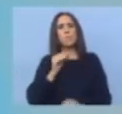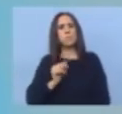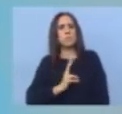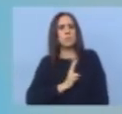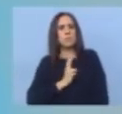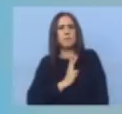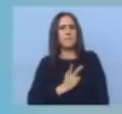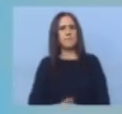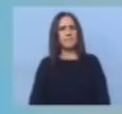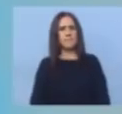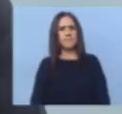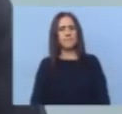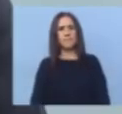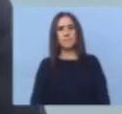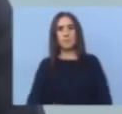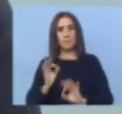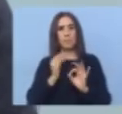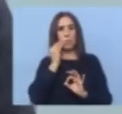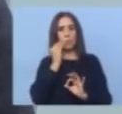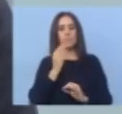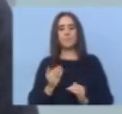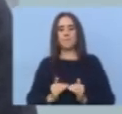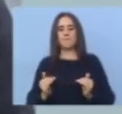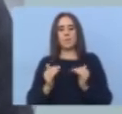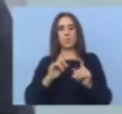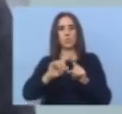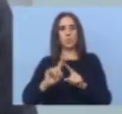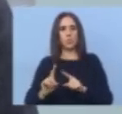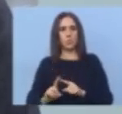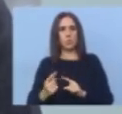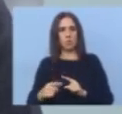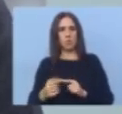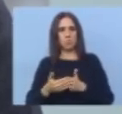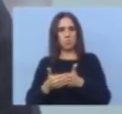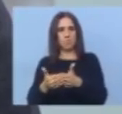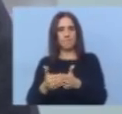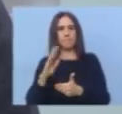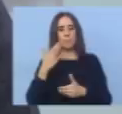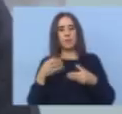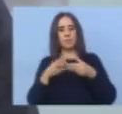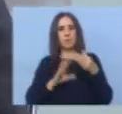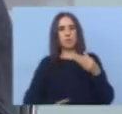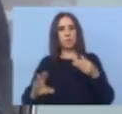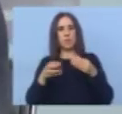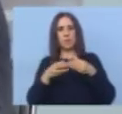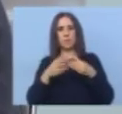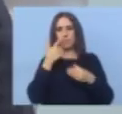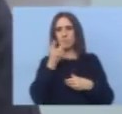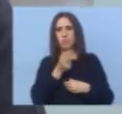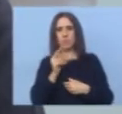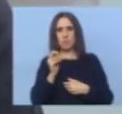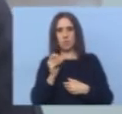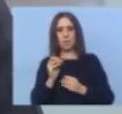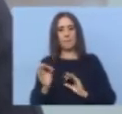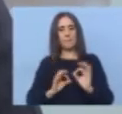universidade? Como é que é preparada? Há várias fases de etapas. Primeiro há a equipa nacional, que somos uma equipa de 30 pessoas e que